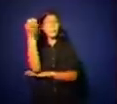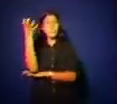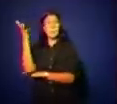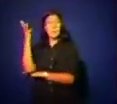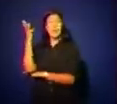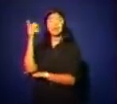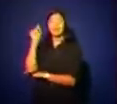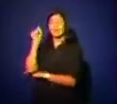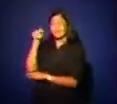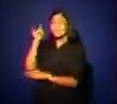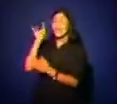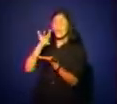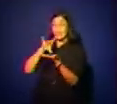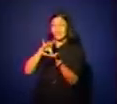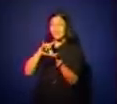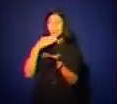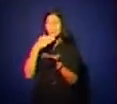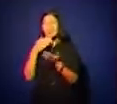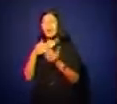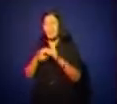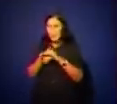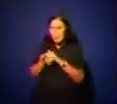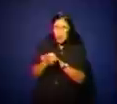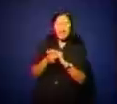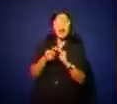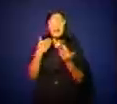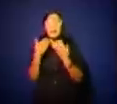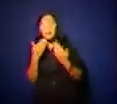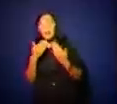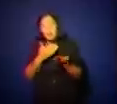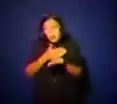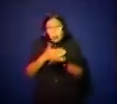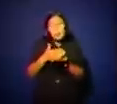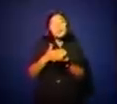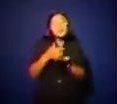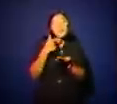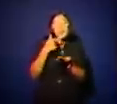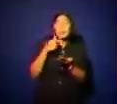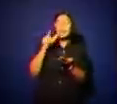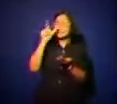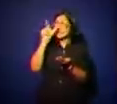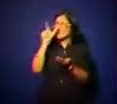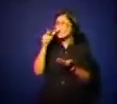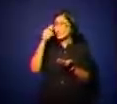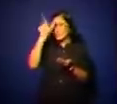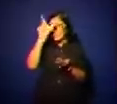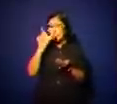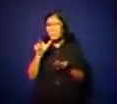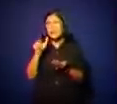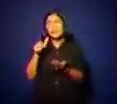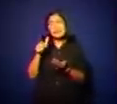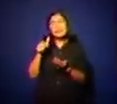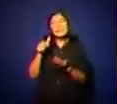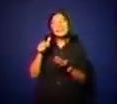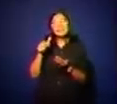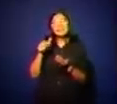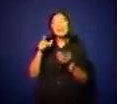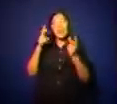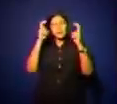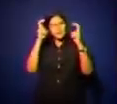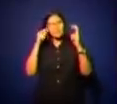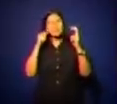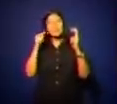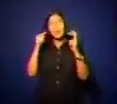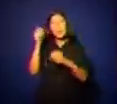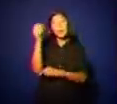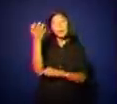falava muito com o investidor sobre isso eu levantei muito essa bandeira no comecinho lá em 2019 que olha esse é um tema que vai definir se o dinheiro